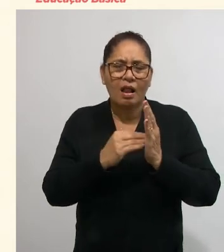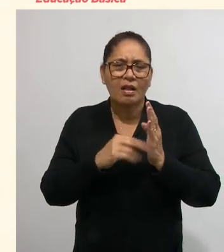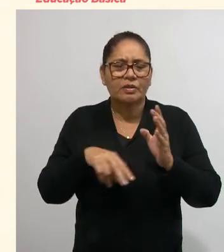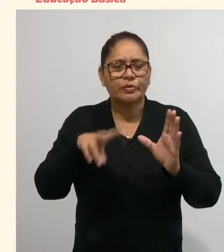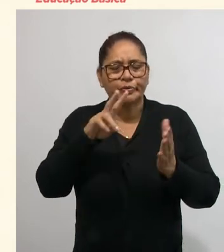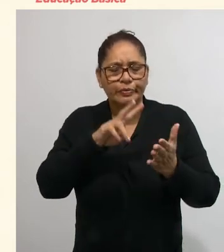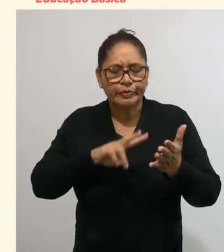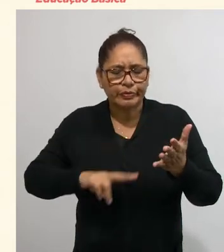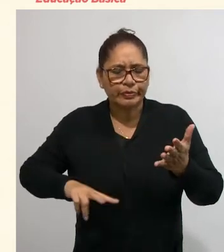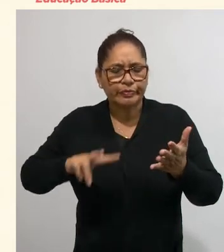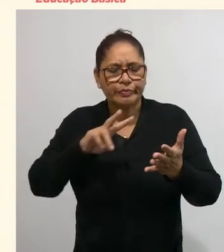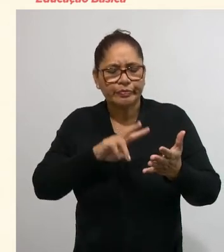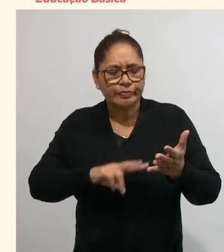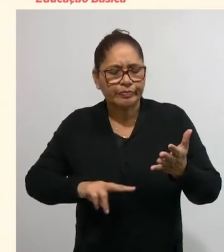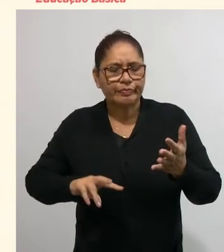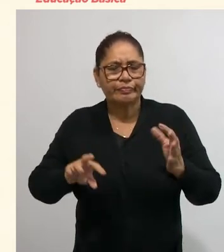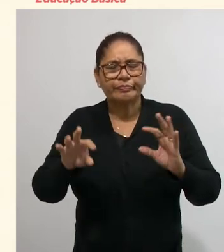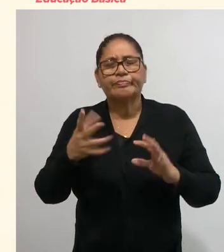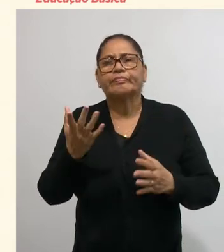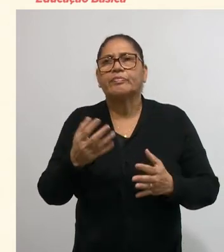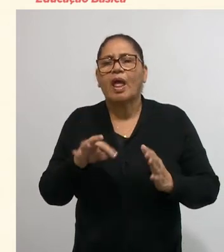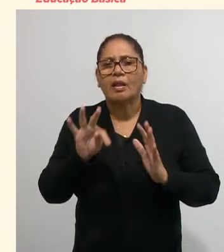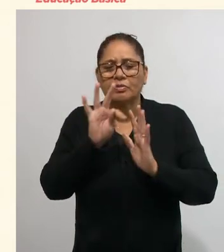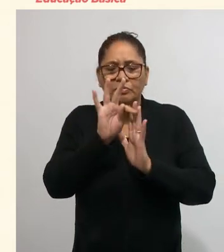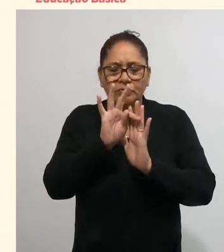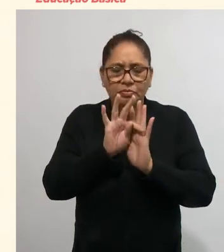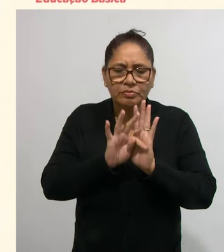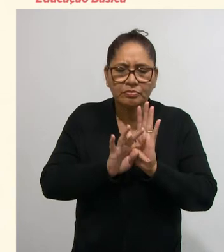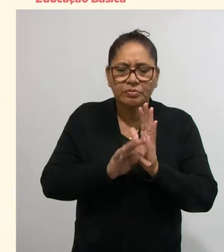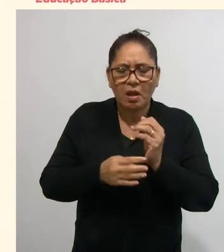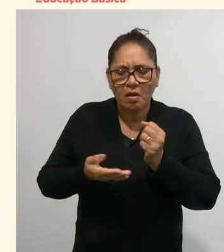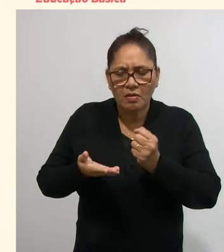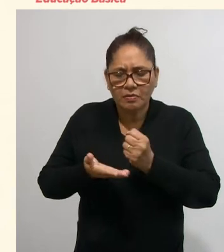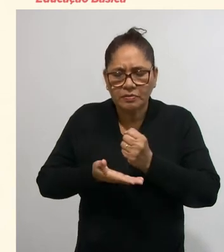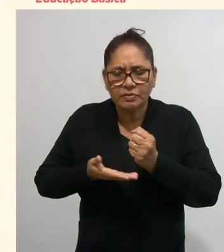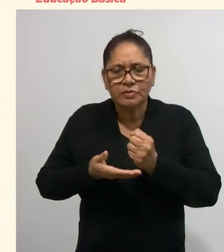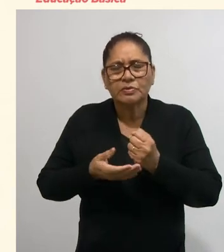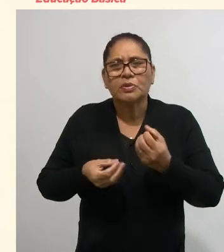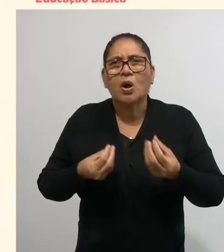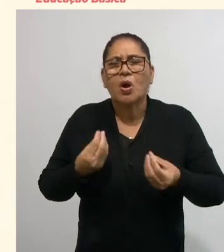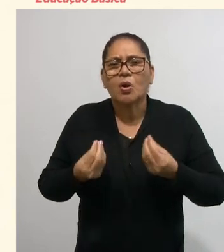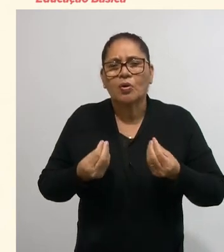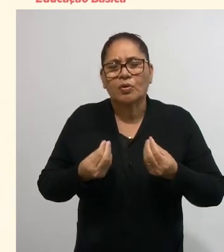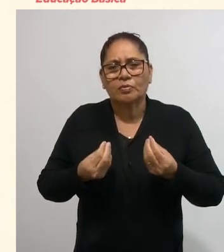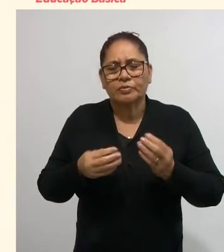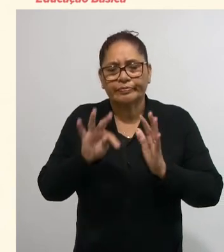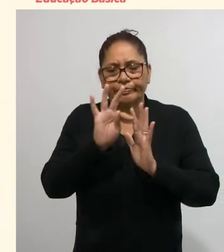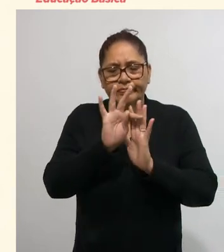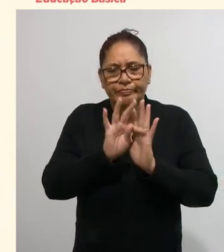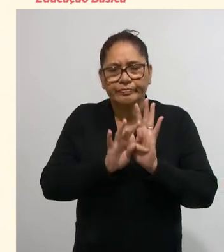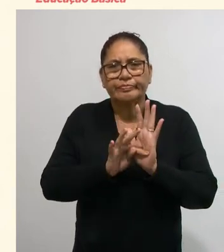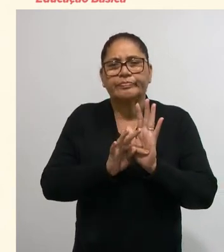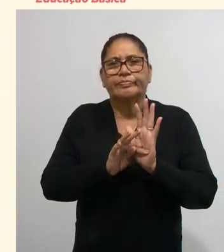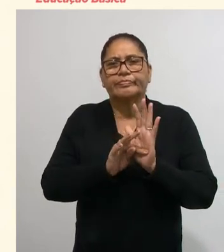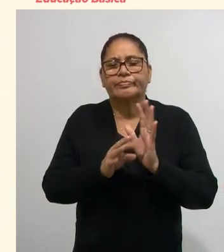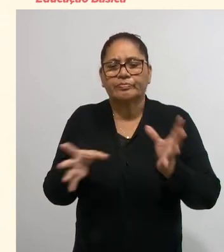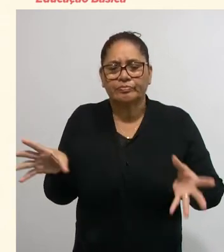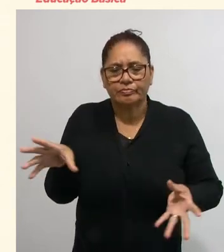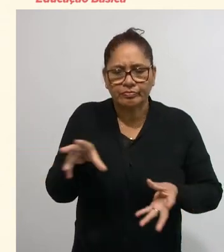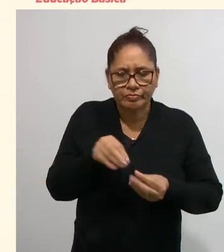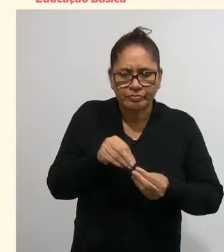a partir de leituras e interpretação de textos básicos que estarão disponíveis bem como textos complementares